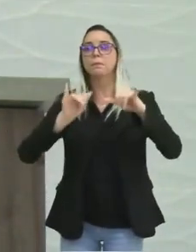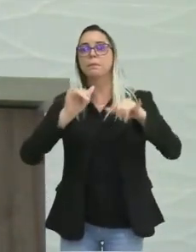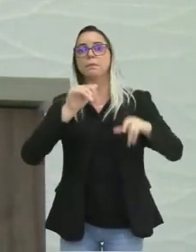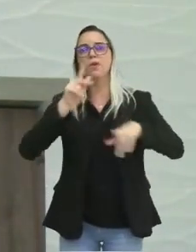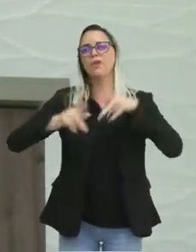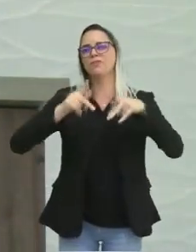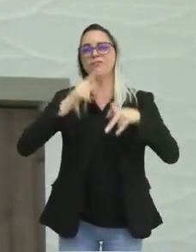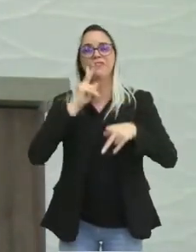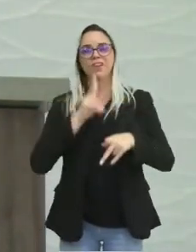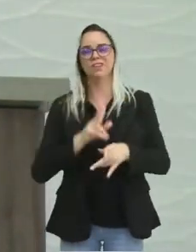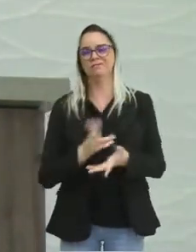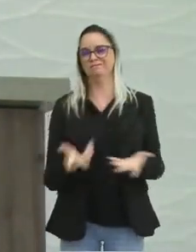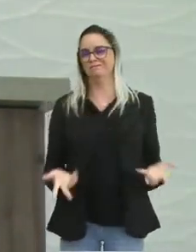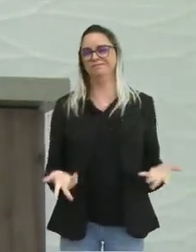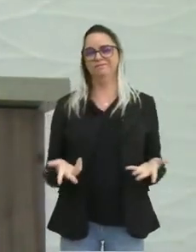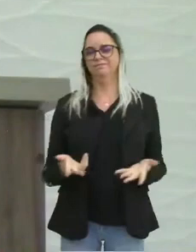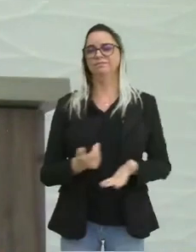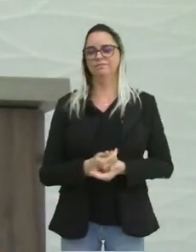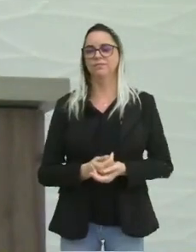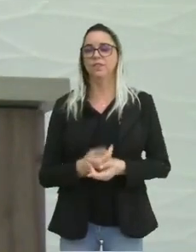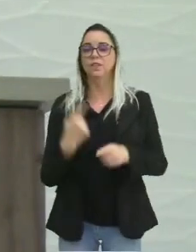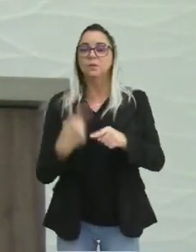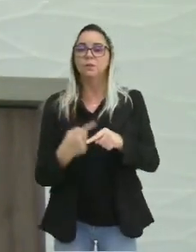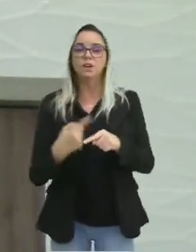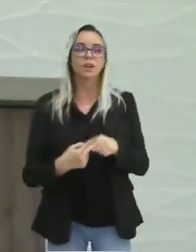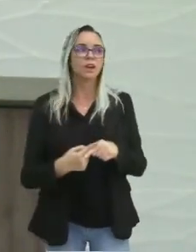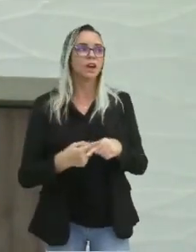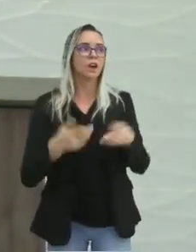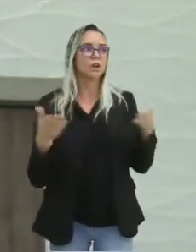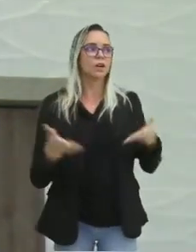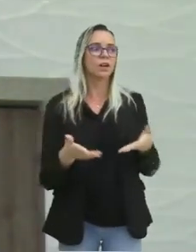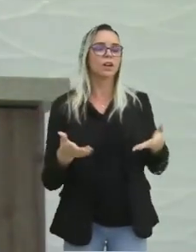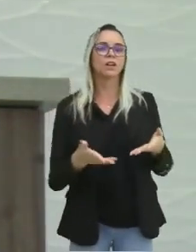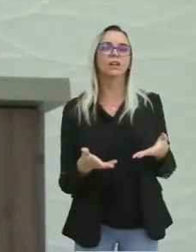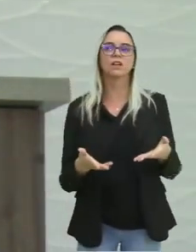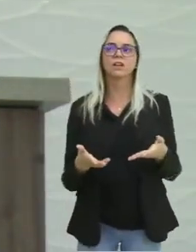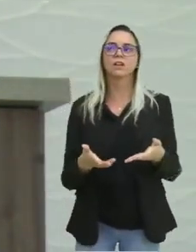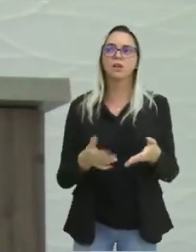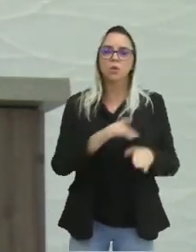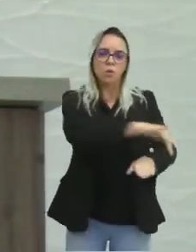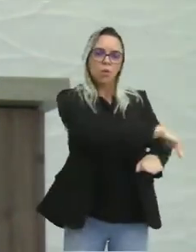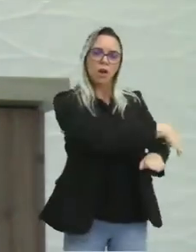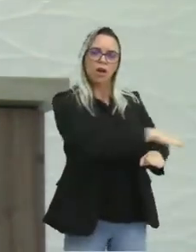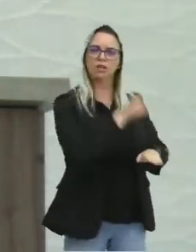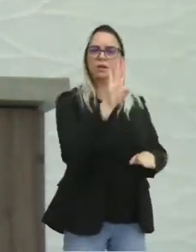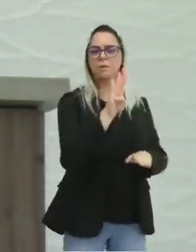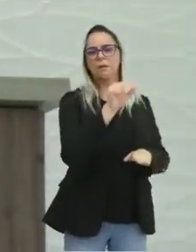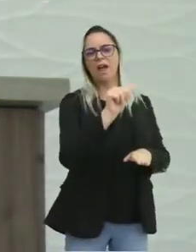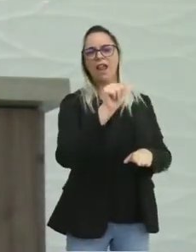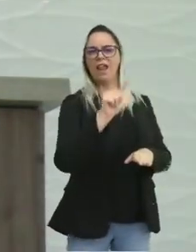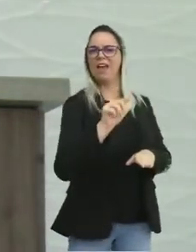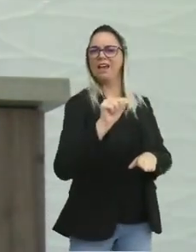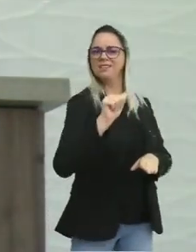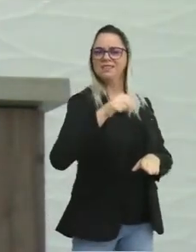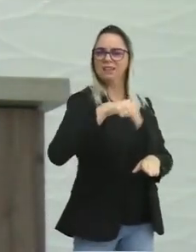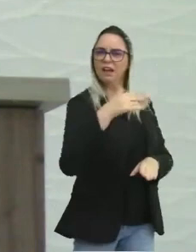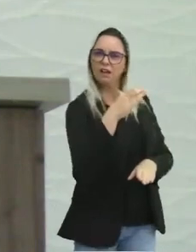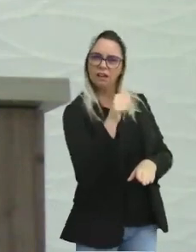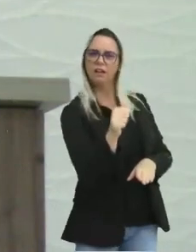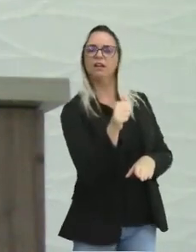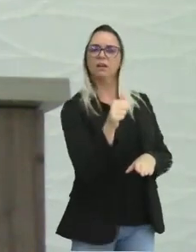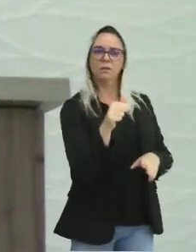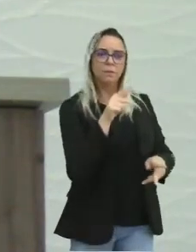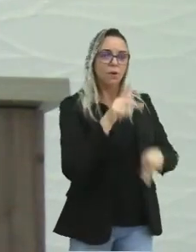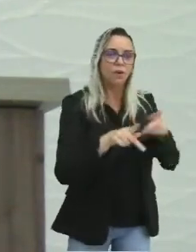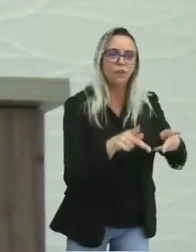É isso que quer. Porque não, agora mesmo eu vi um vídeo agora na Rua da Balança. O pessoal lá estão pagando as pessoas para fazer